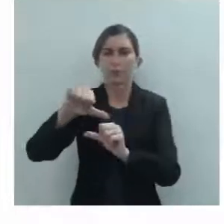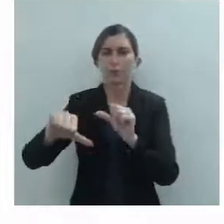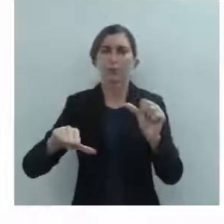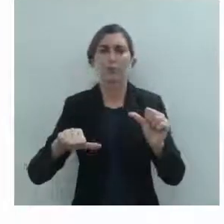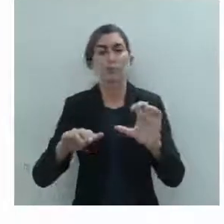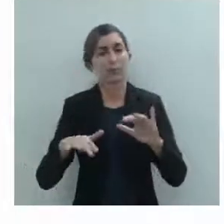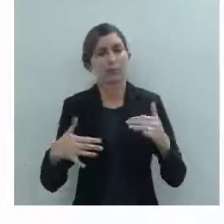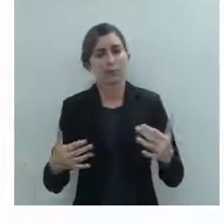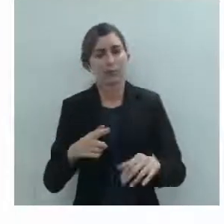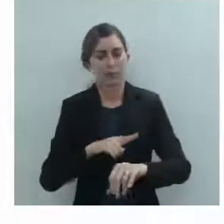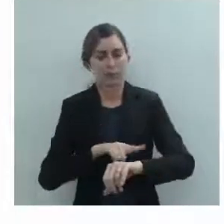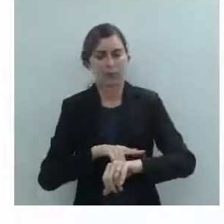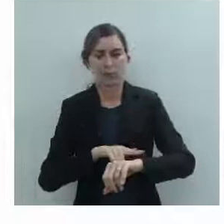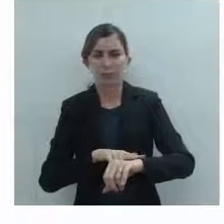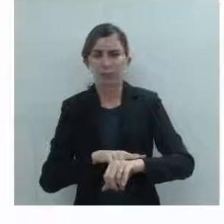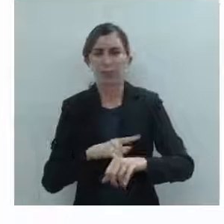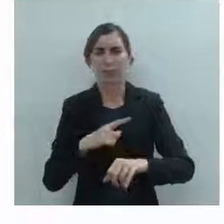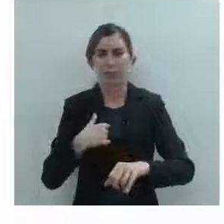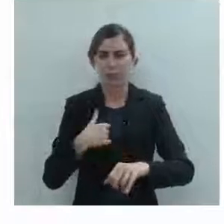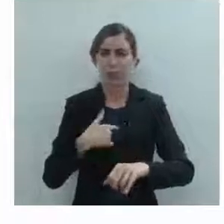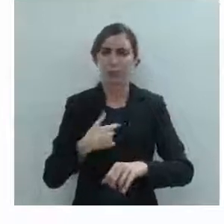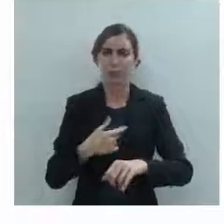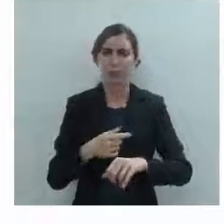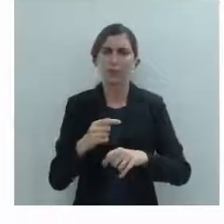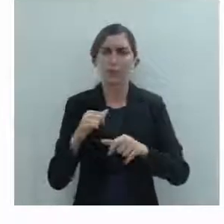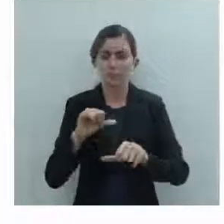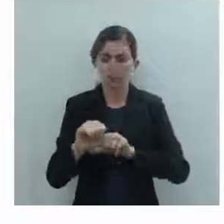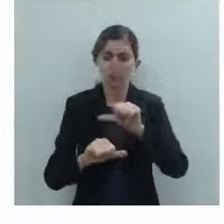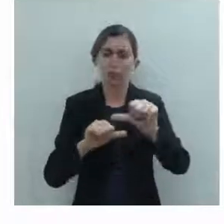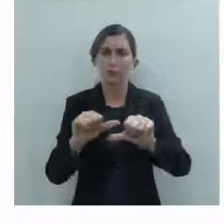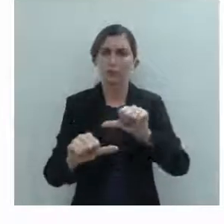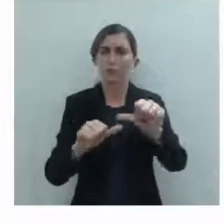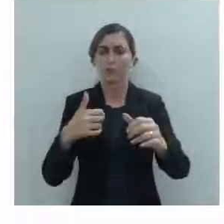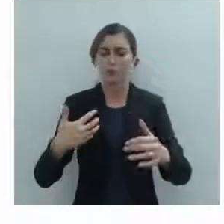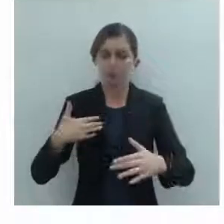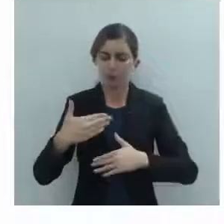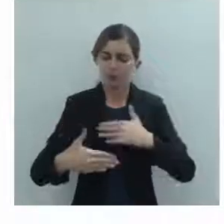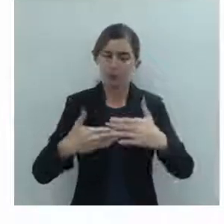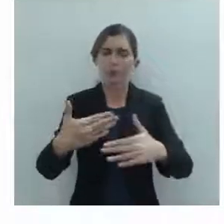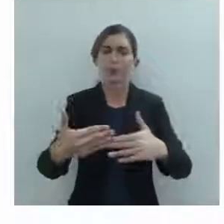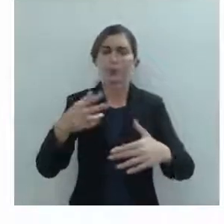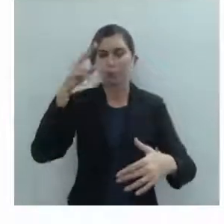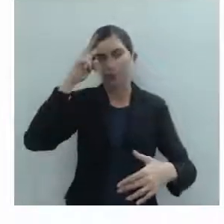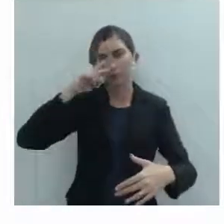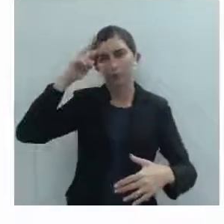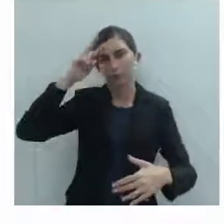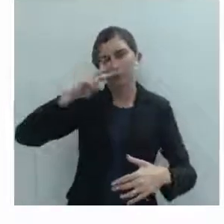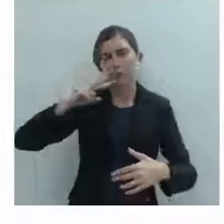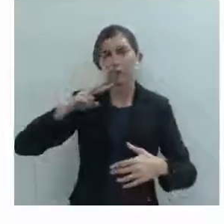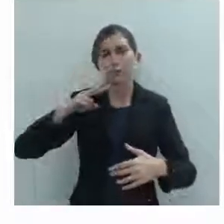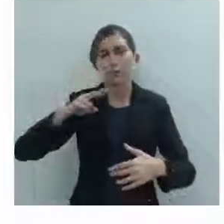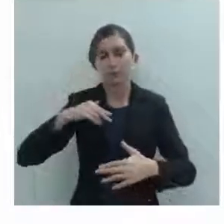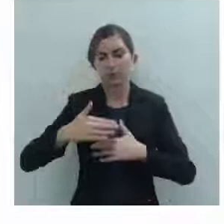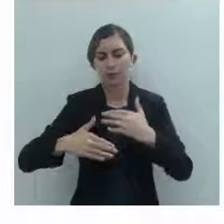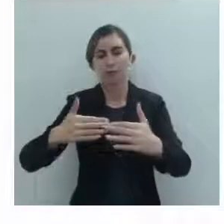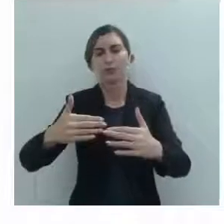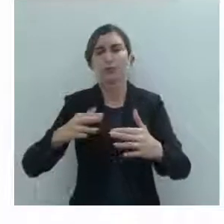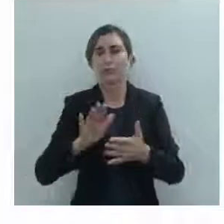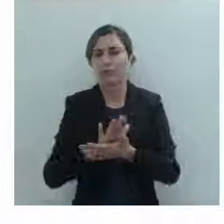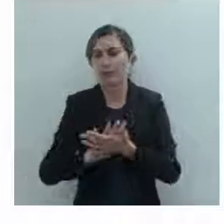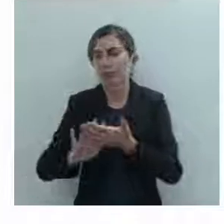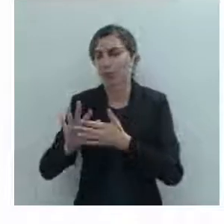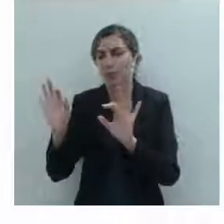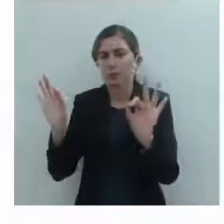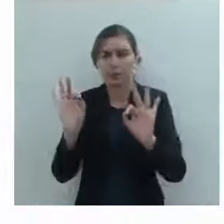então o tempo é um agente transformador No processo histórico nada